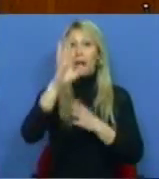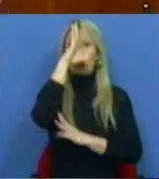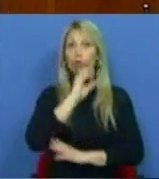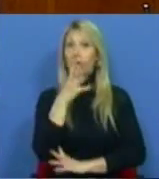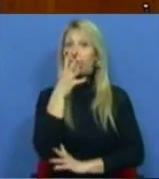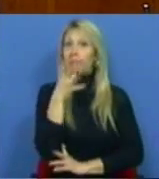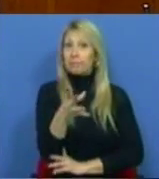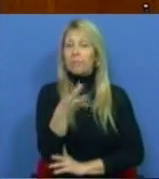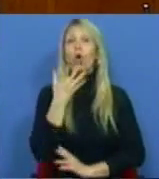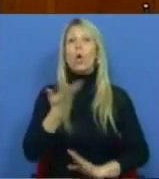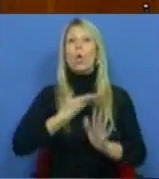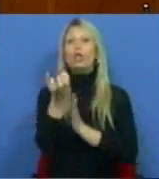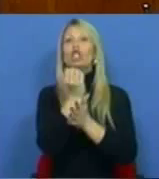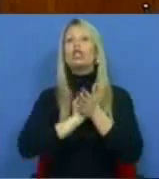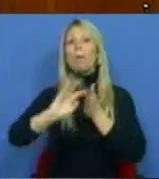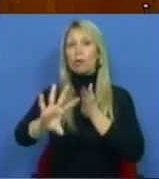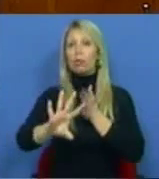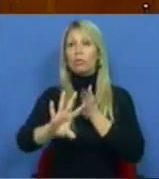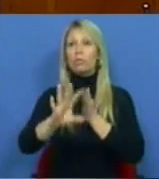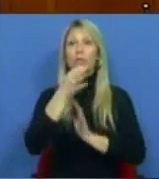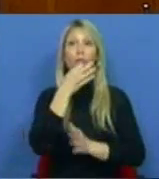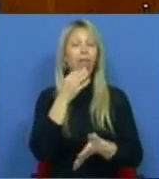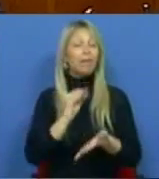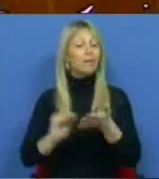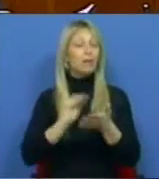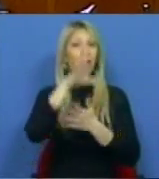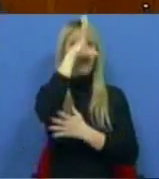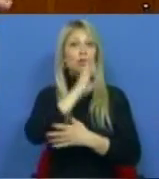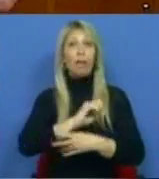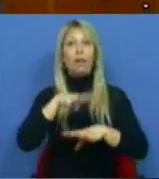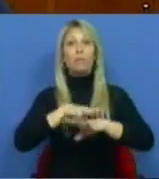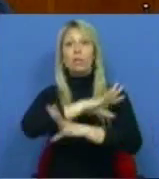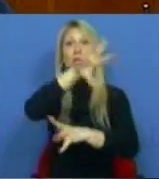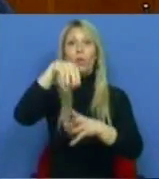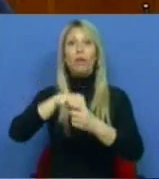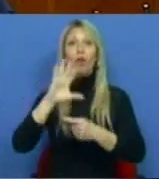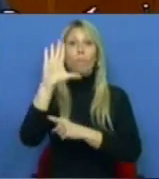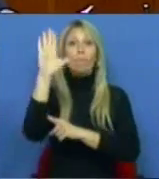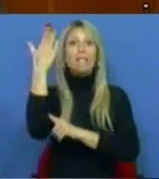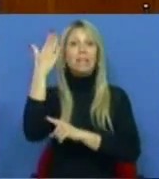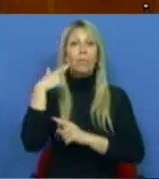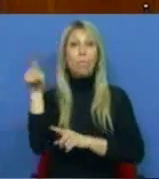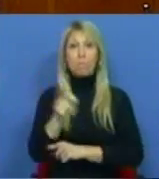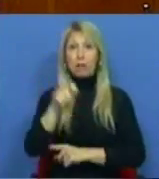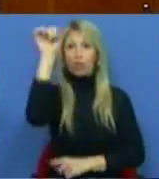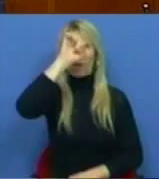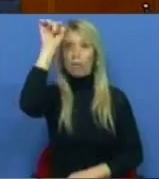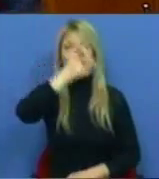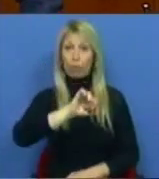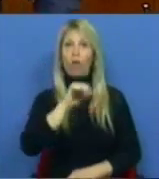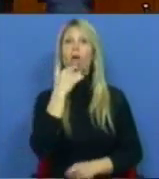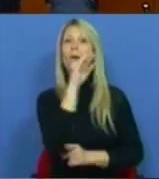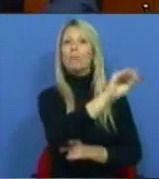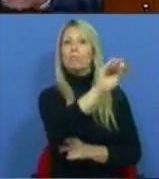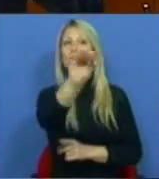proferiu um despacho, estou a falar da Secretária de Estado da Administração Interna, em princípios de janeiro, para que fossem